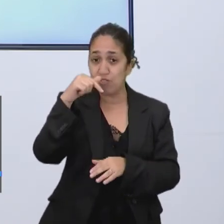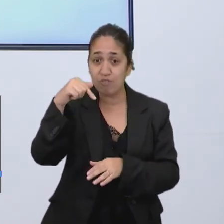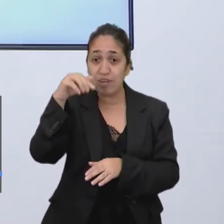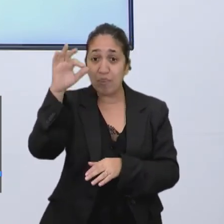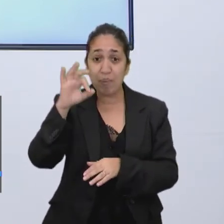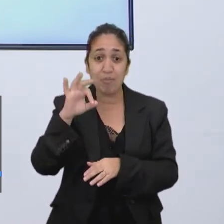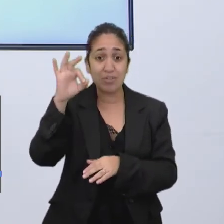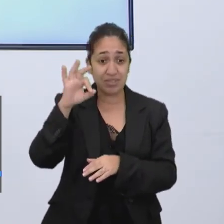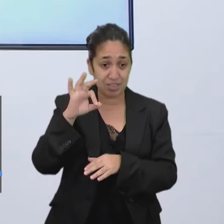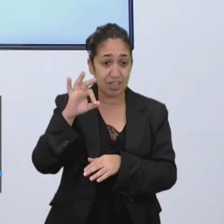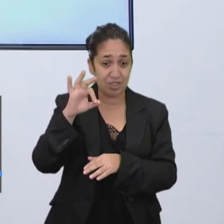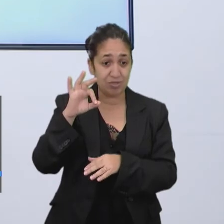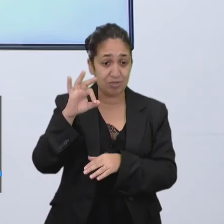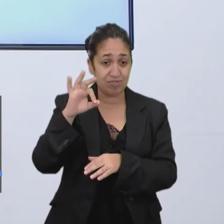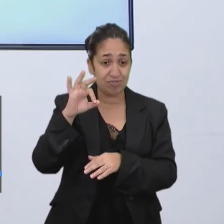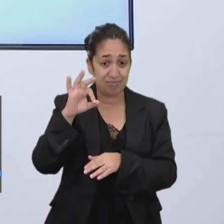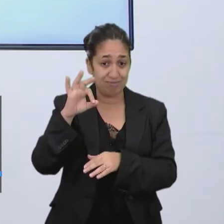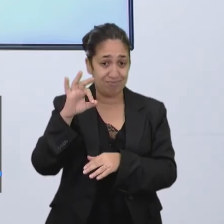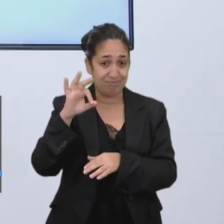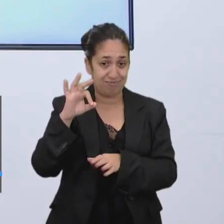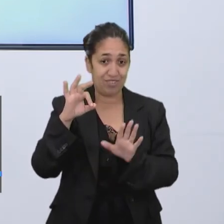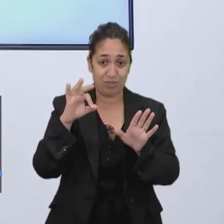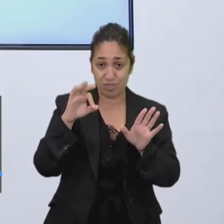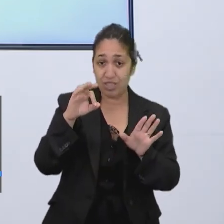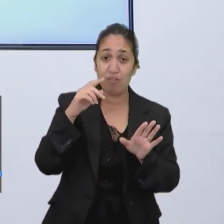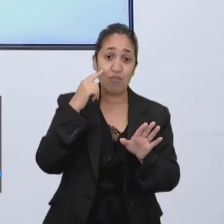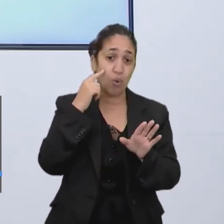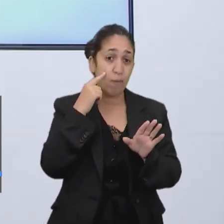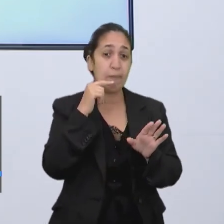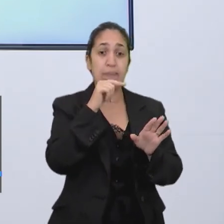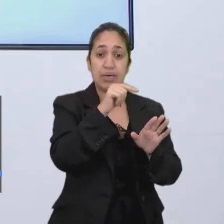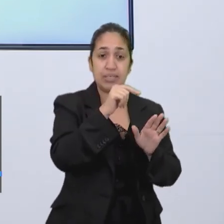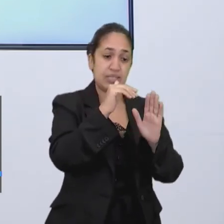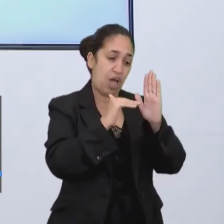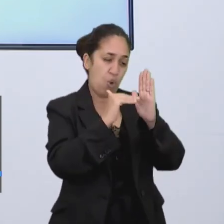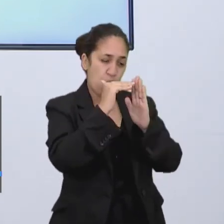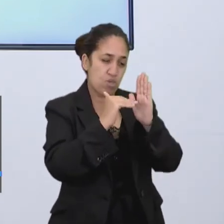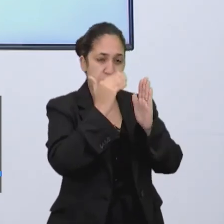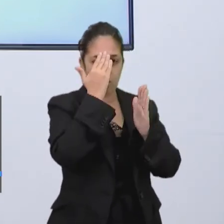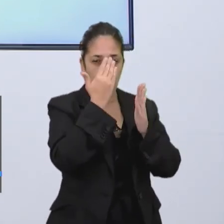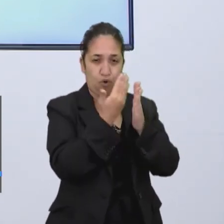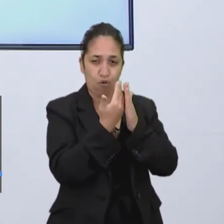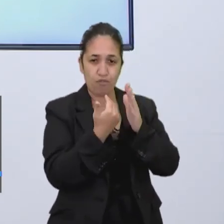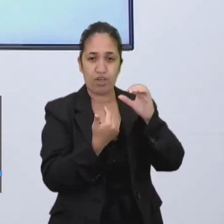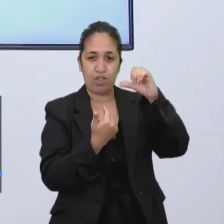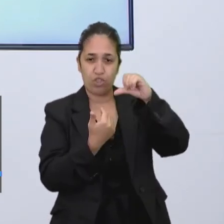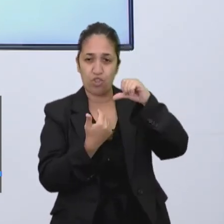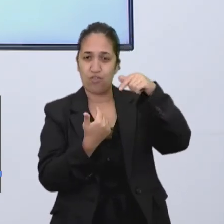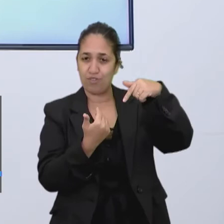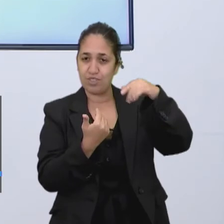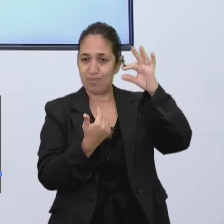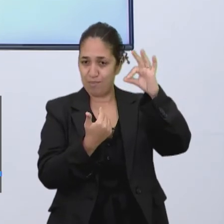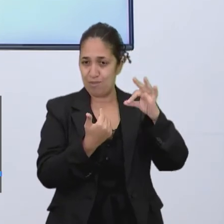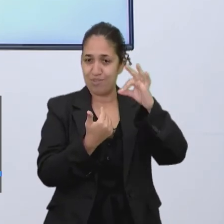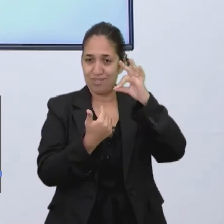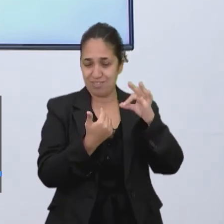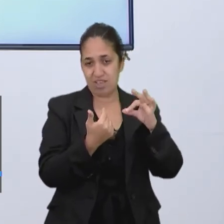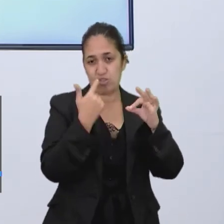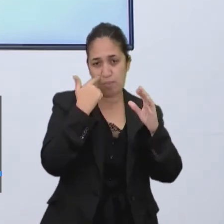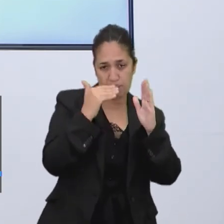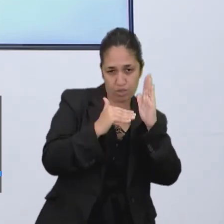97% das vezes, se aí for considerar aí, o nível de confiança de 97%, e aí tem um índice para